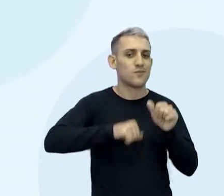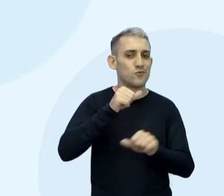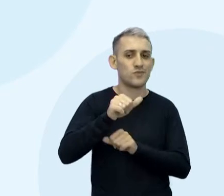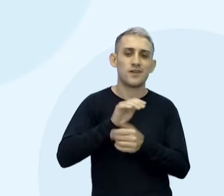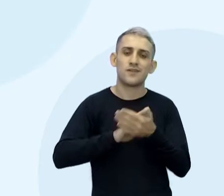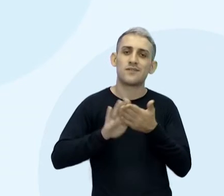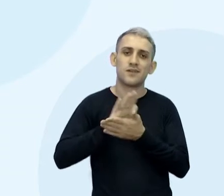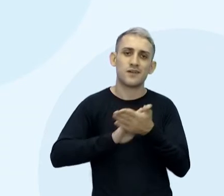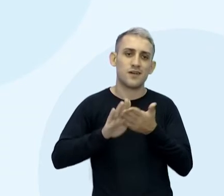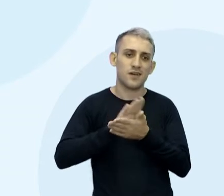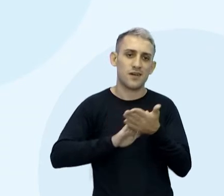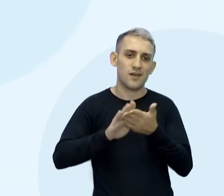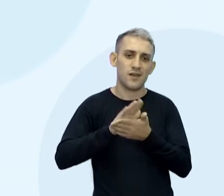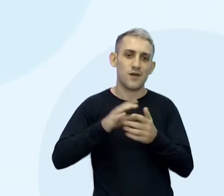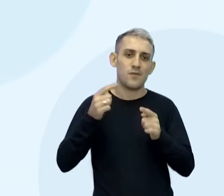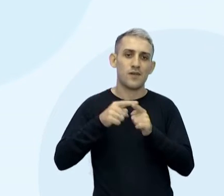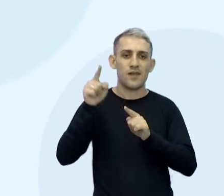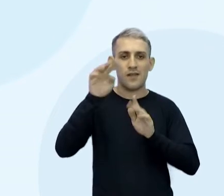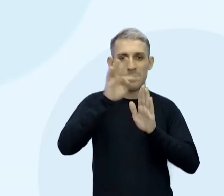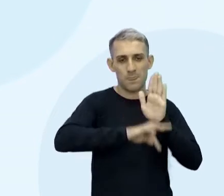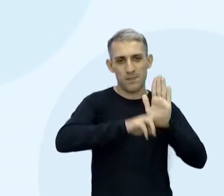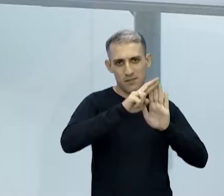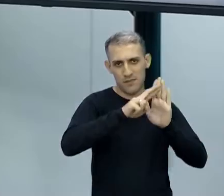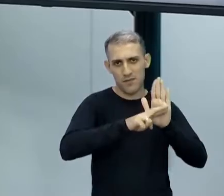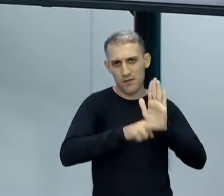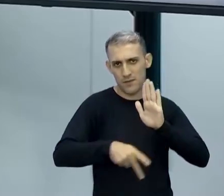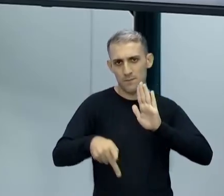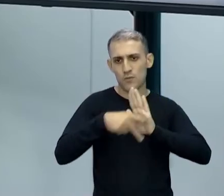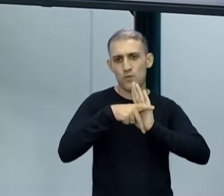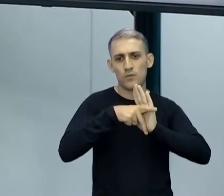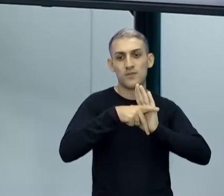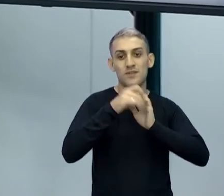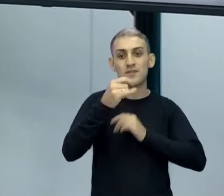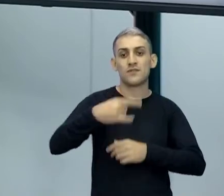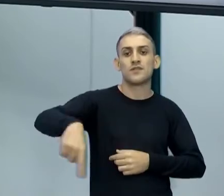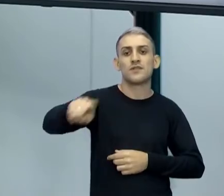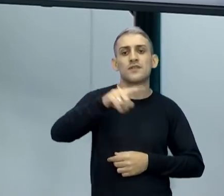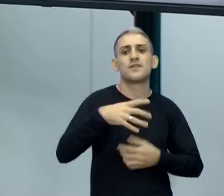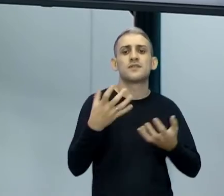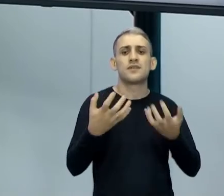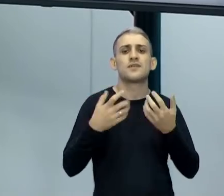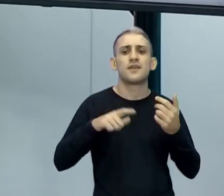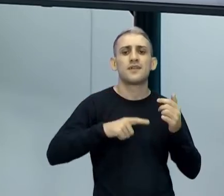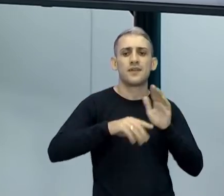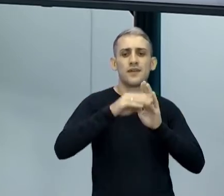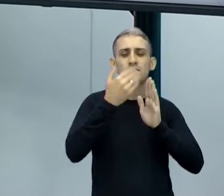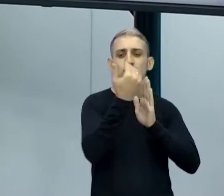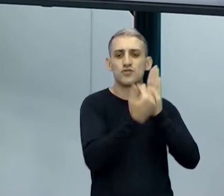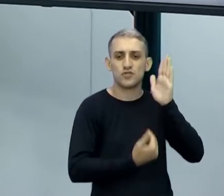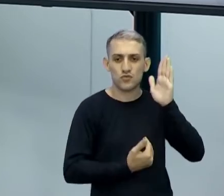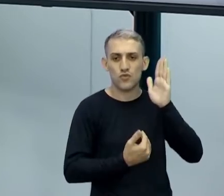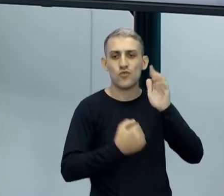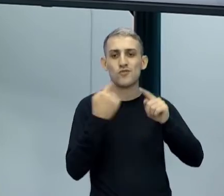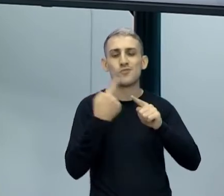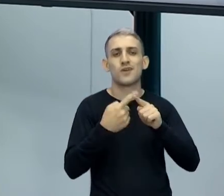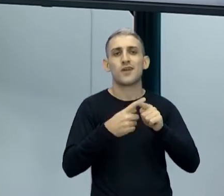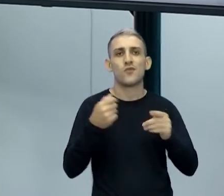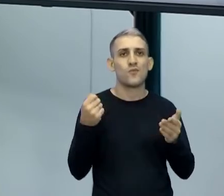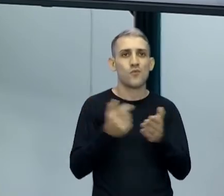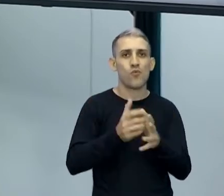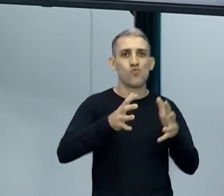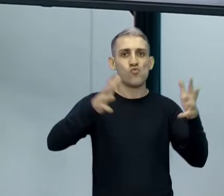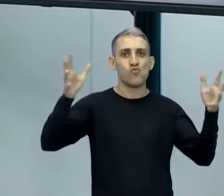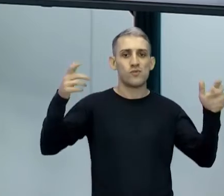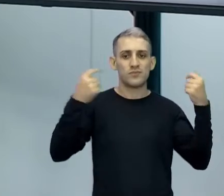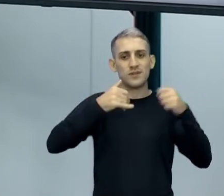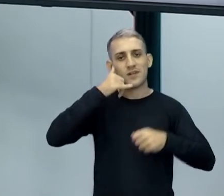Pelo menos não é a regra, né? Se você quiser ter um desconto aí por estar comprando mais camisetas, você tem que ligar